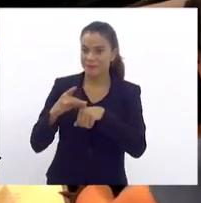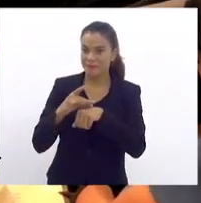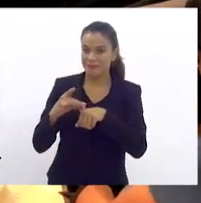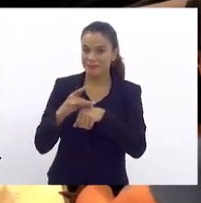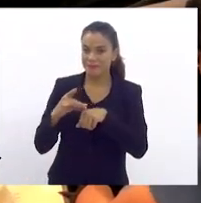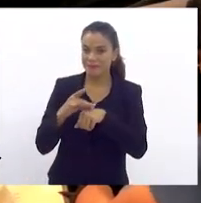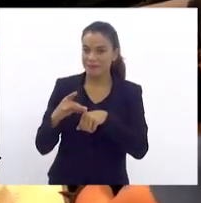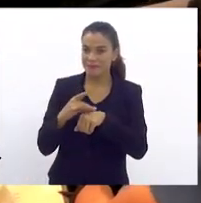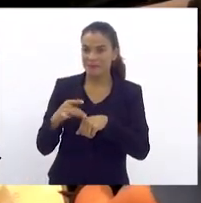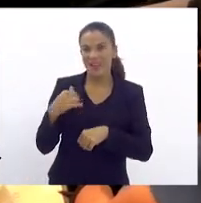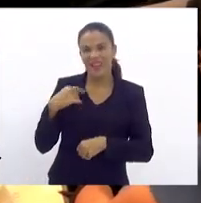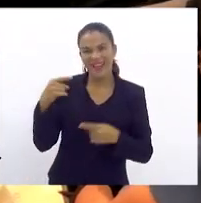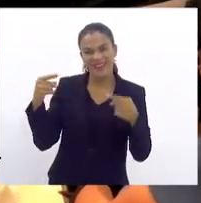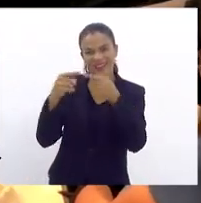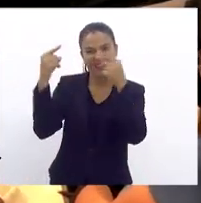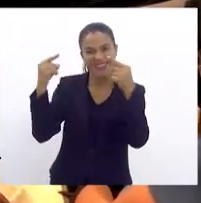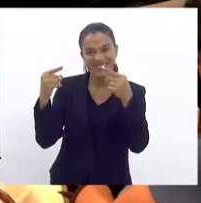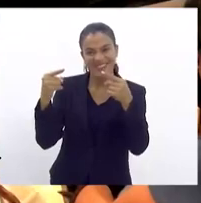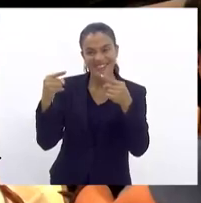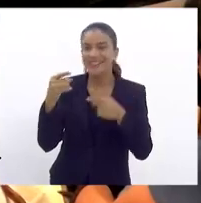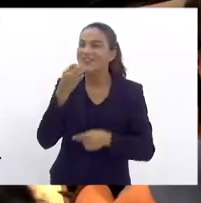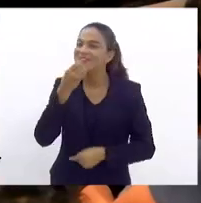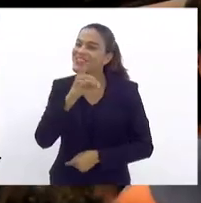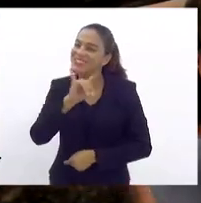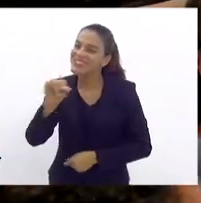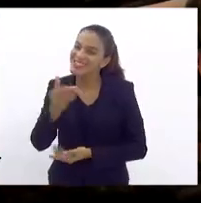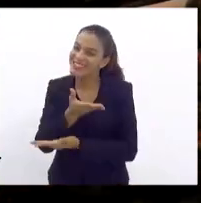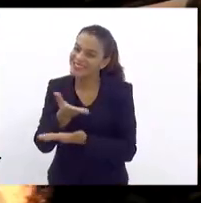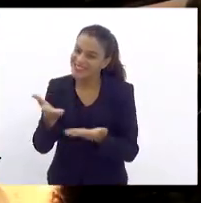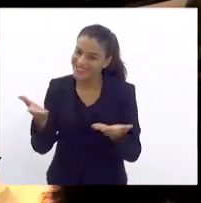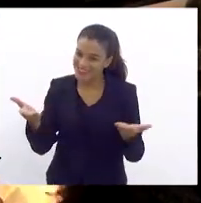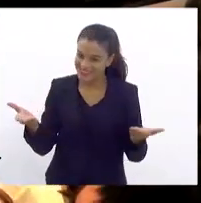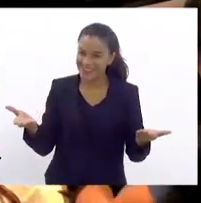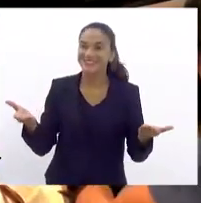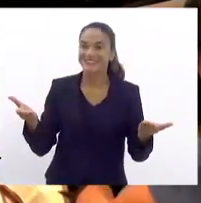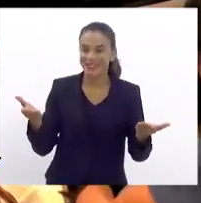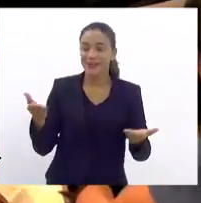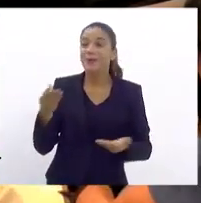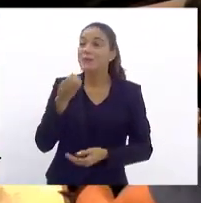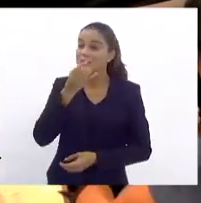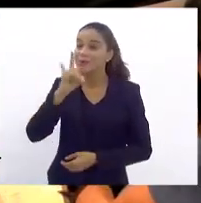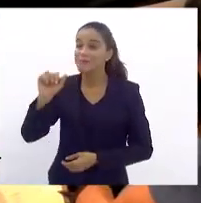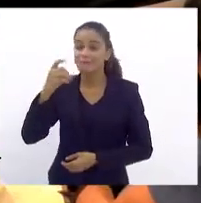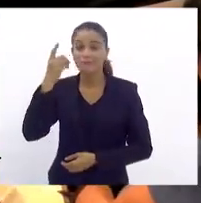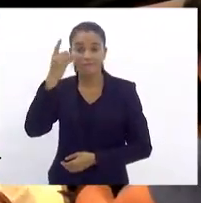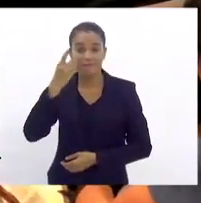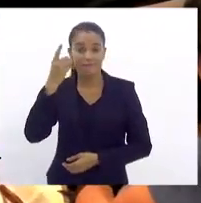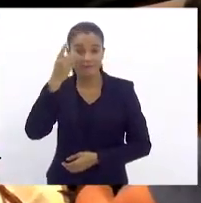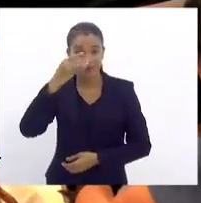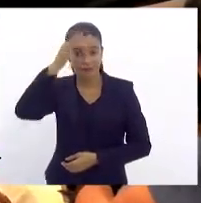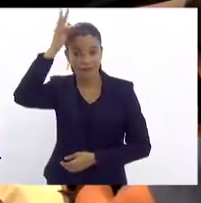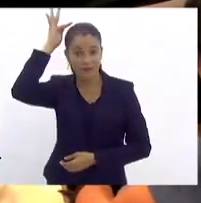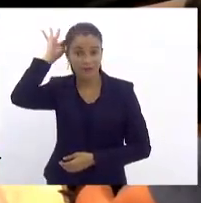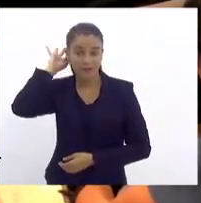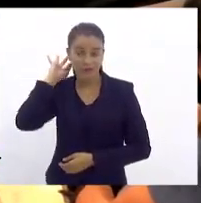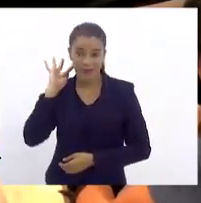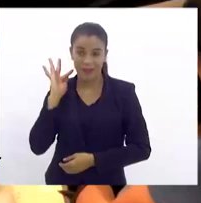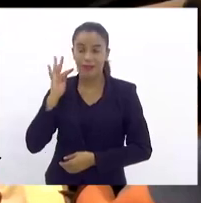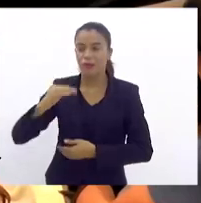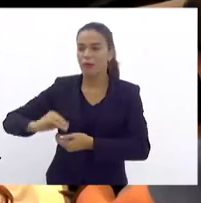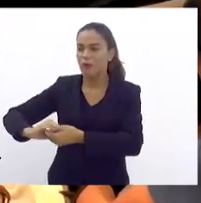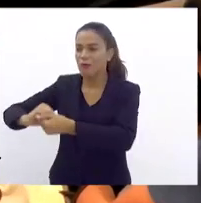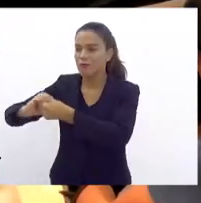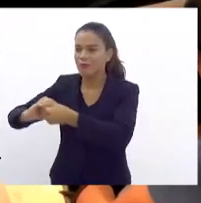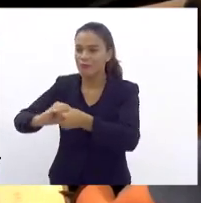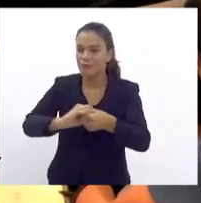mas o meu foi coincidência Bom dia a todos é bom dia Deputado em nome de Pacheco em nome de quem eu cumprimento